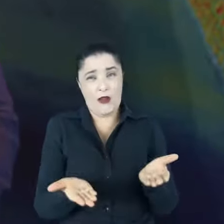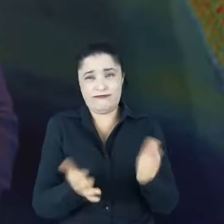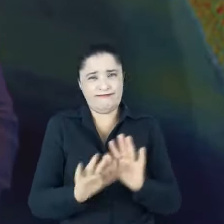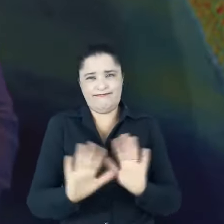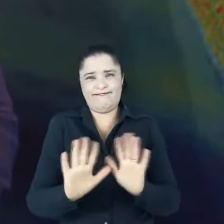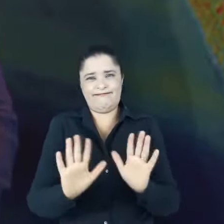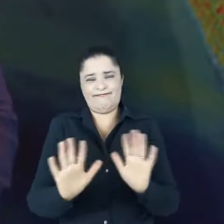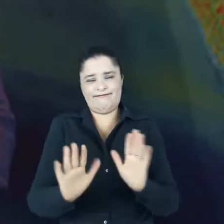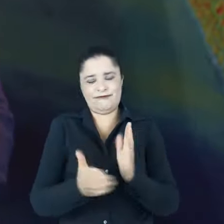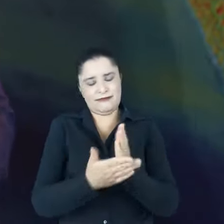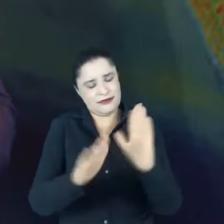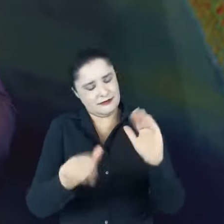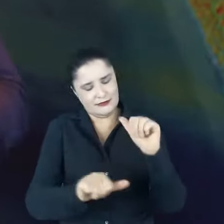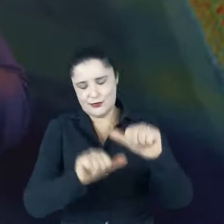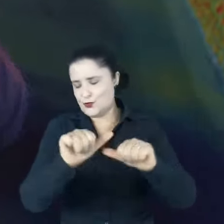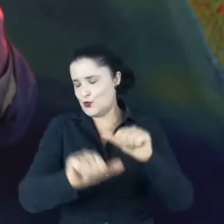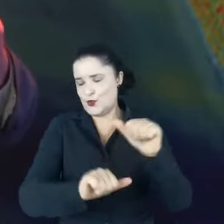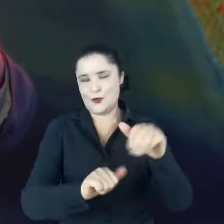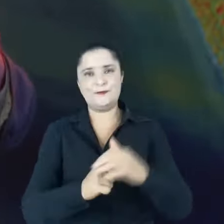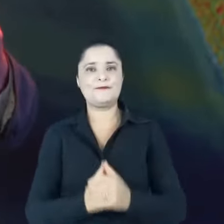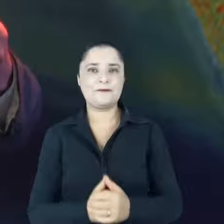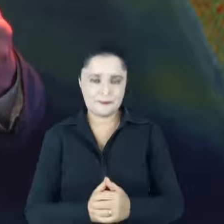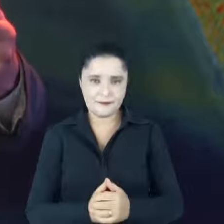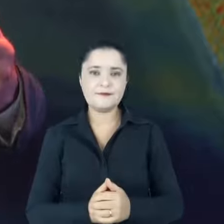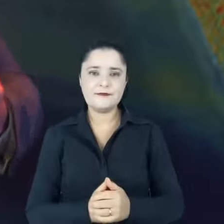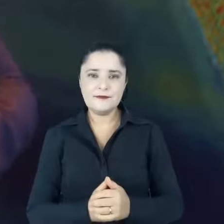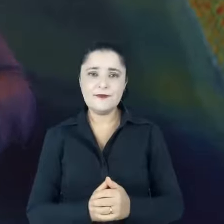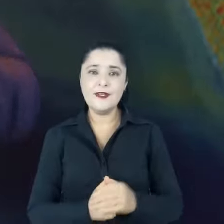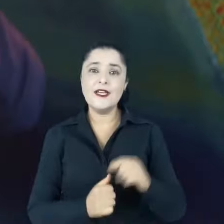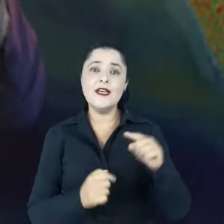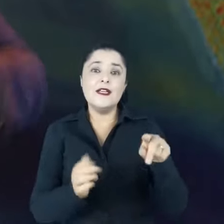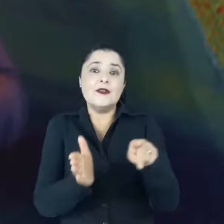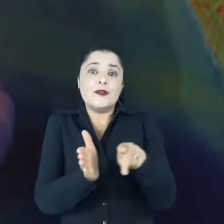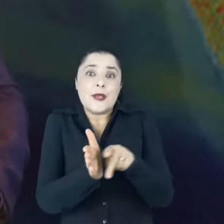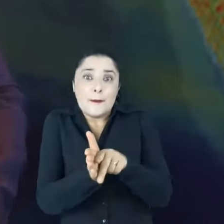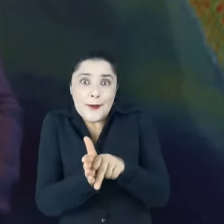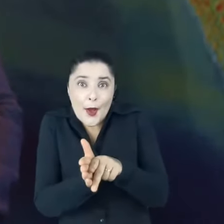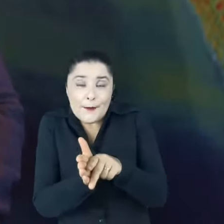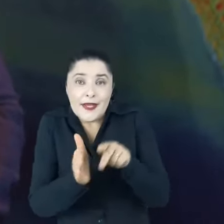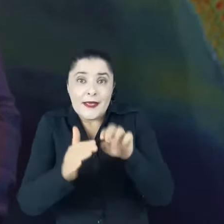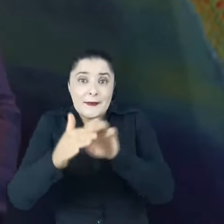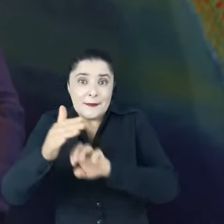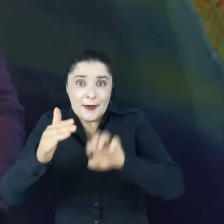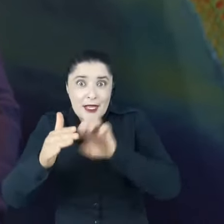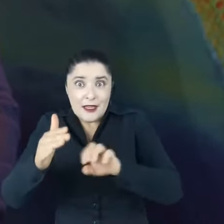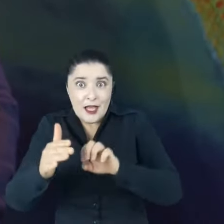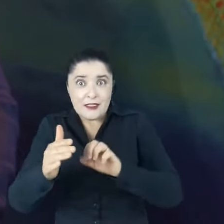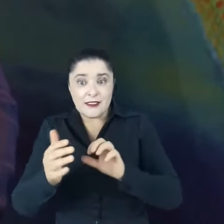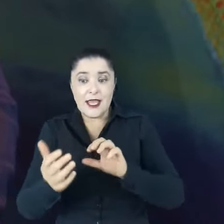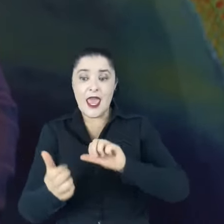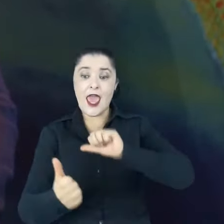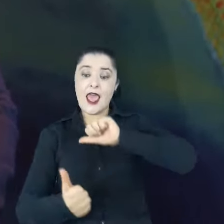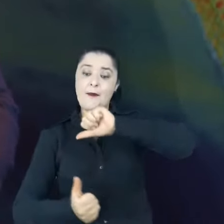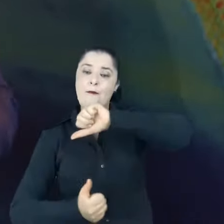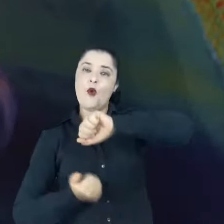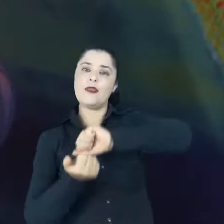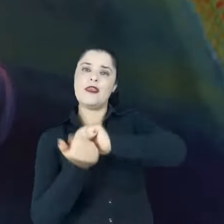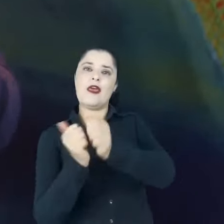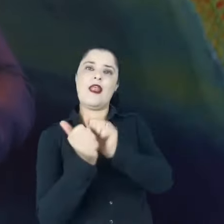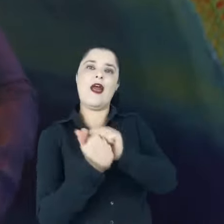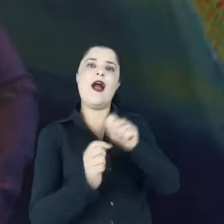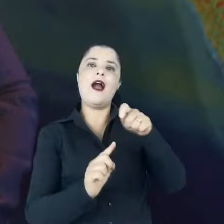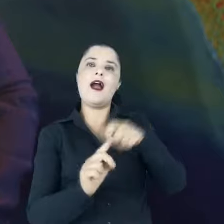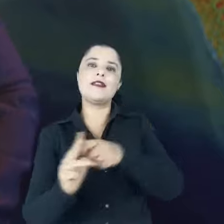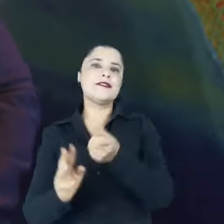No more. A nossa própria empresa se remodela a cada 6 meses.